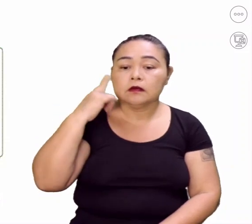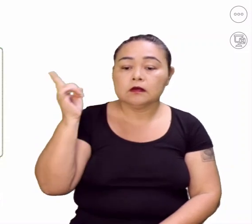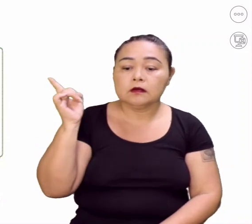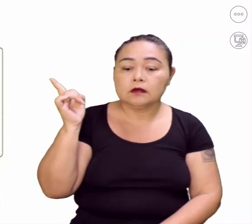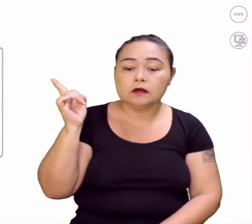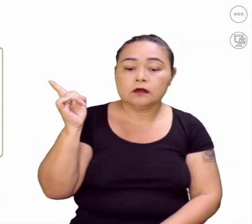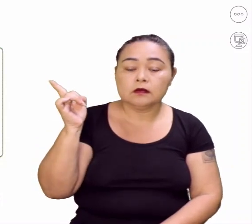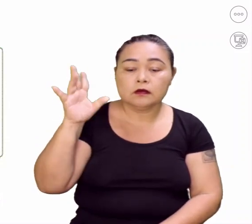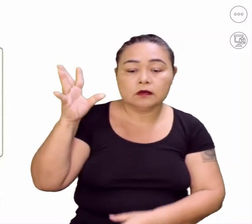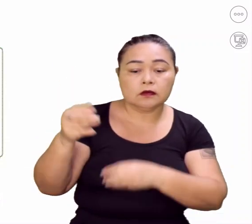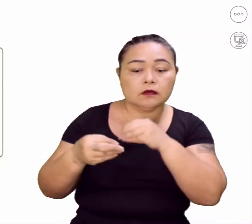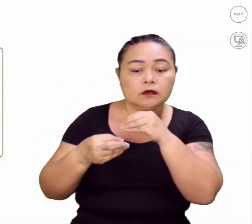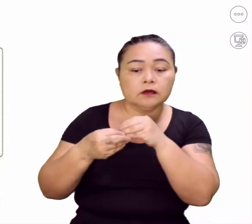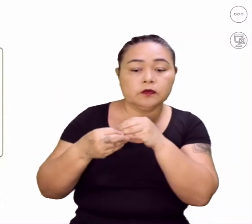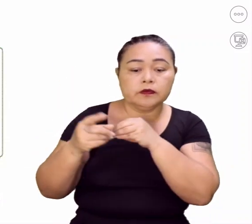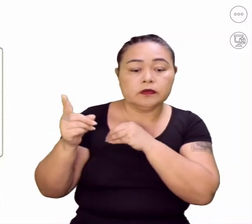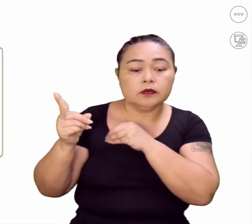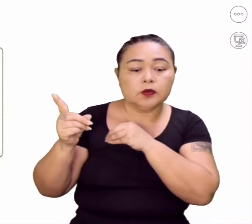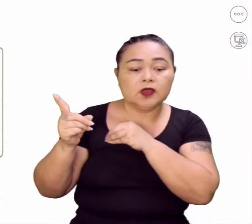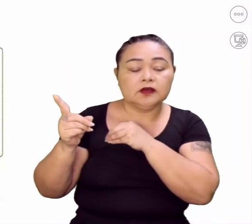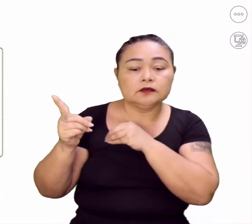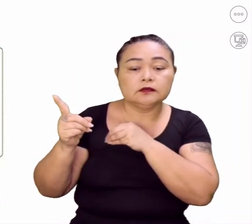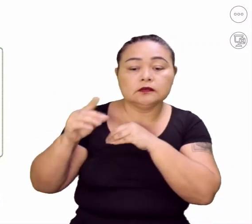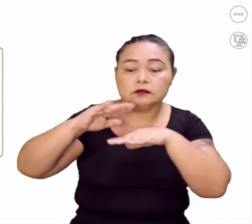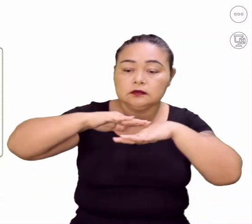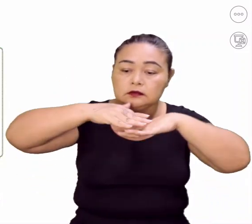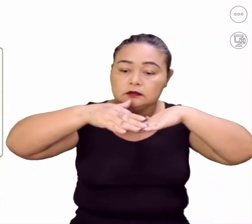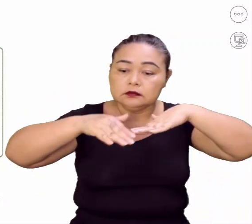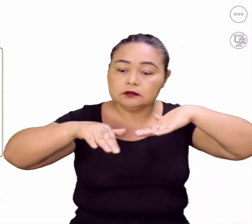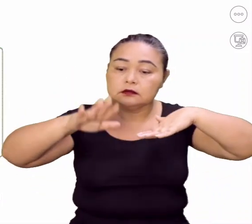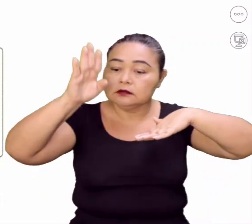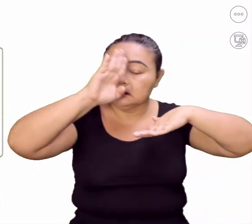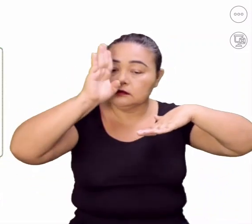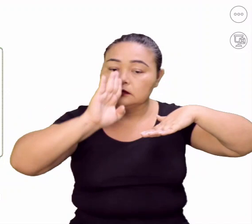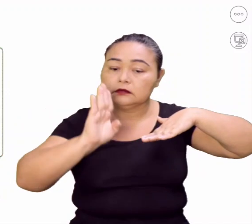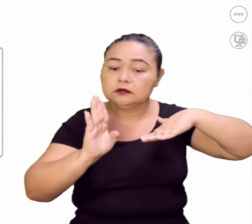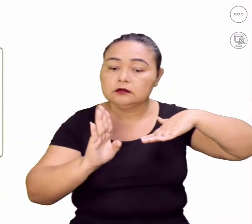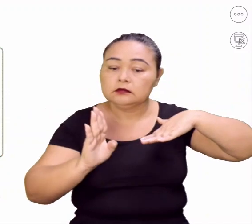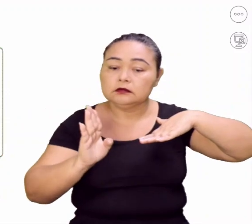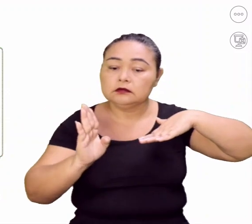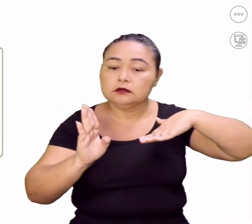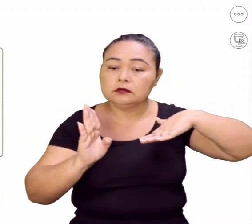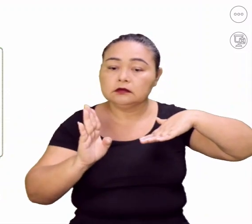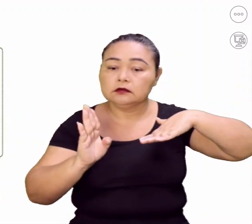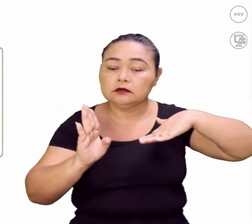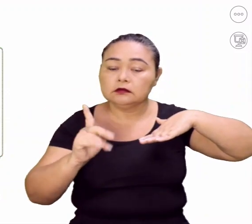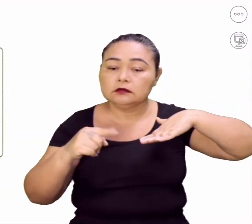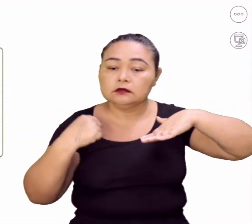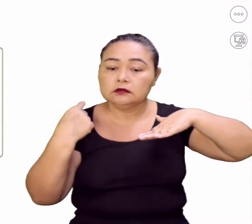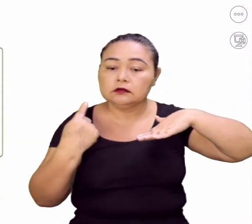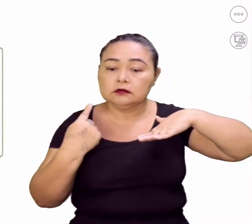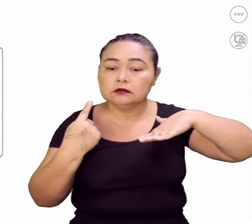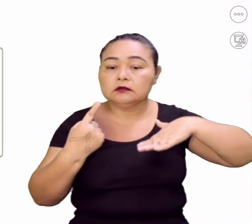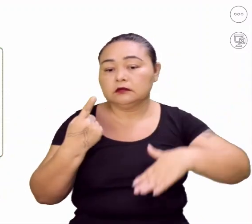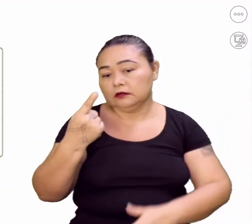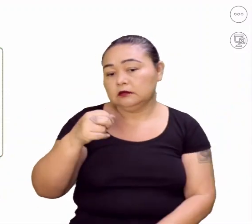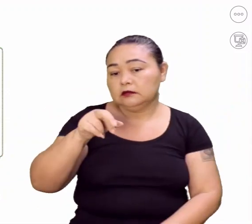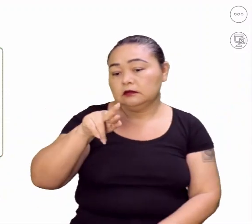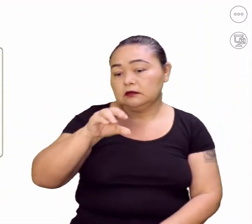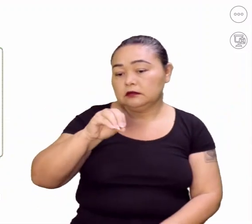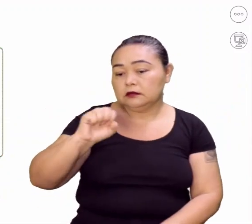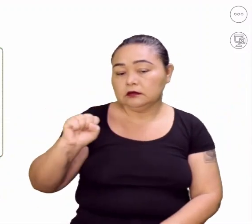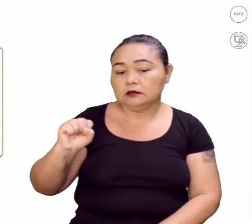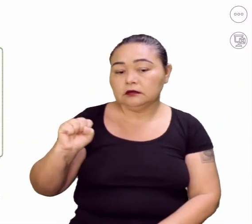uma abordagem. Pode falar, professor Jorge. Falando de relevo brasileiro, que a gente, segundo Ross, a gente vai